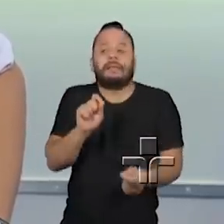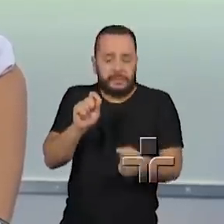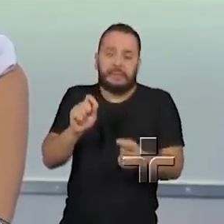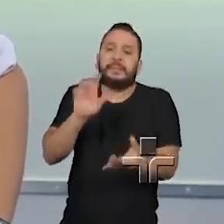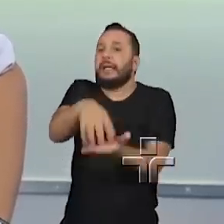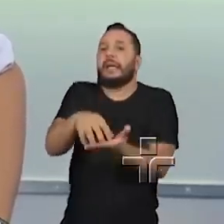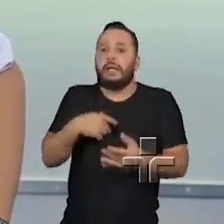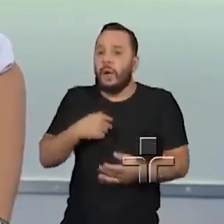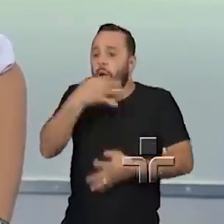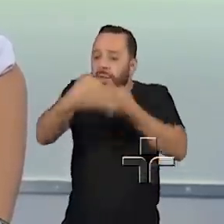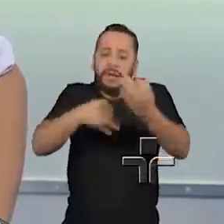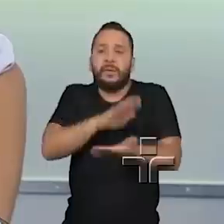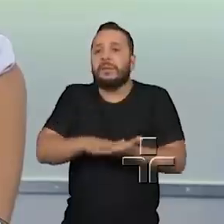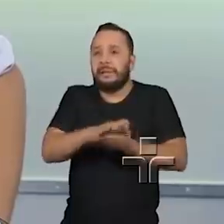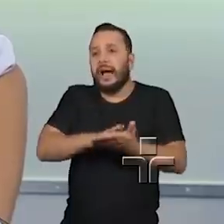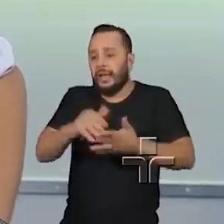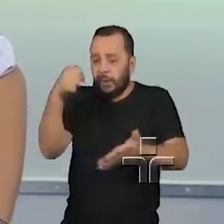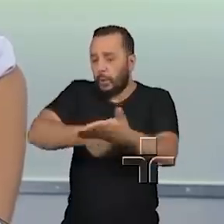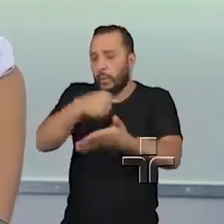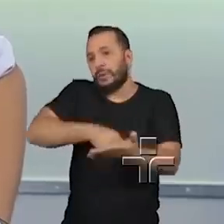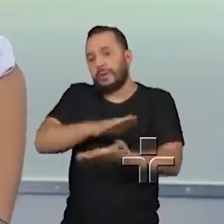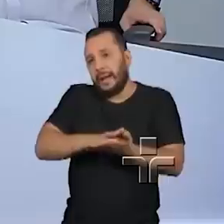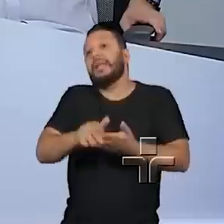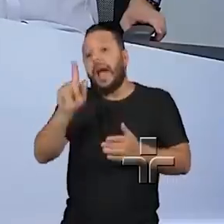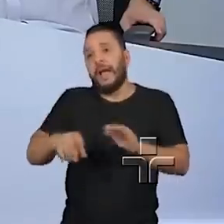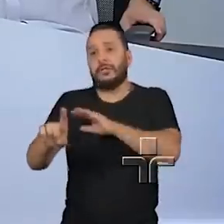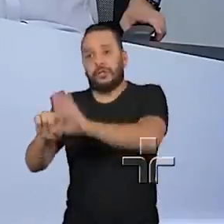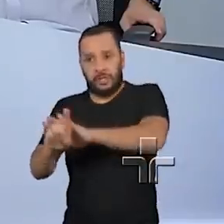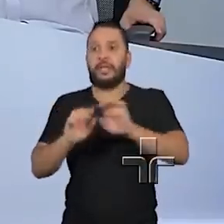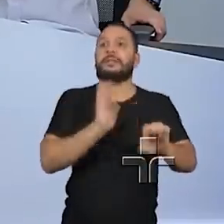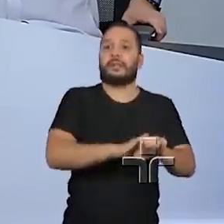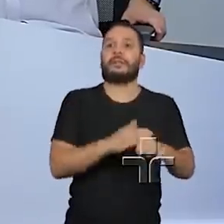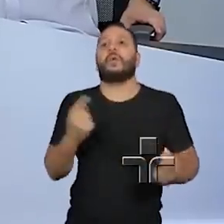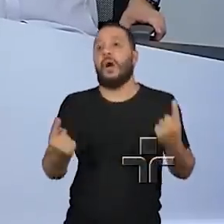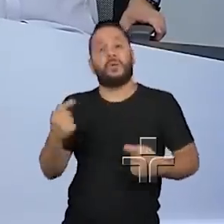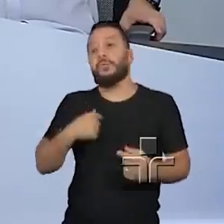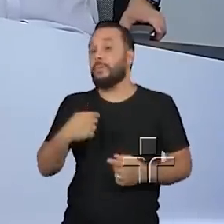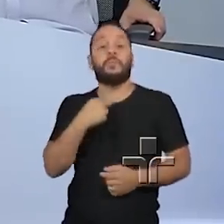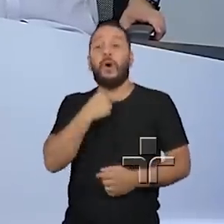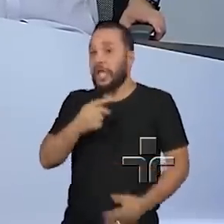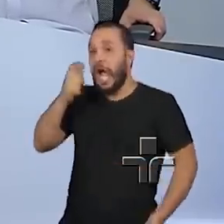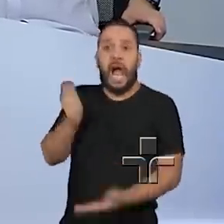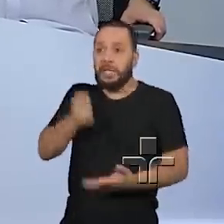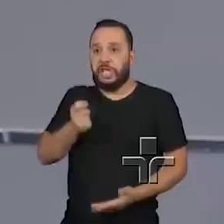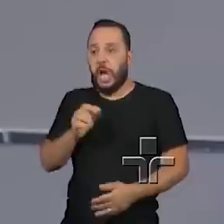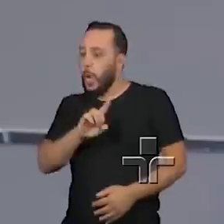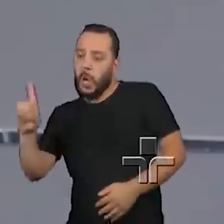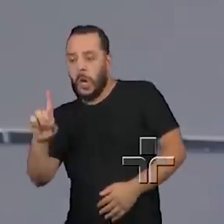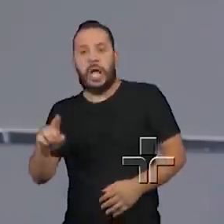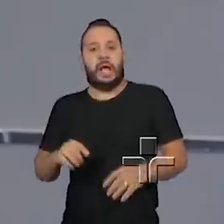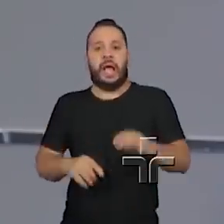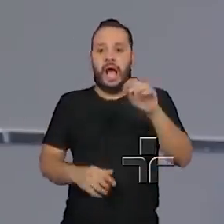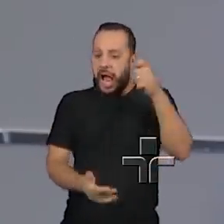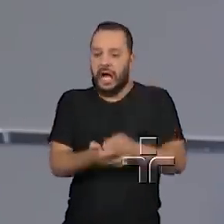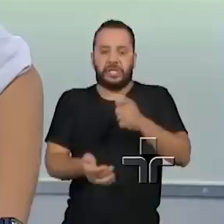discurso, o centro não tem uma bandeira. A população quer que você tenha um posicionamento. O posicionamento não precisa ser radical, aliás, longe disso. A população... e até acho que eu